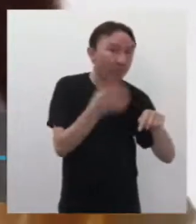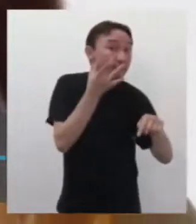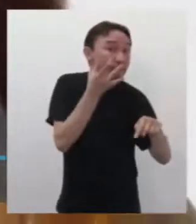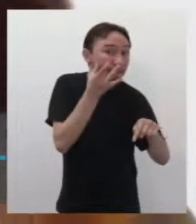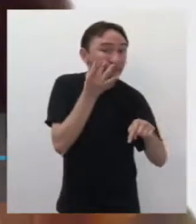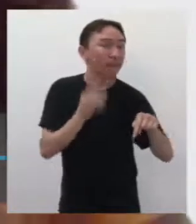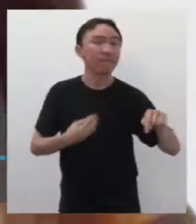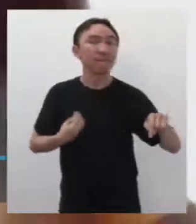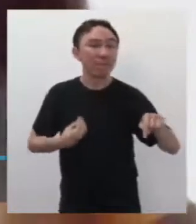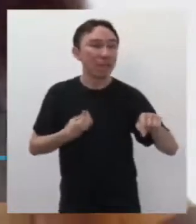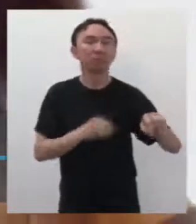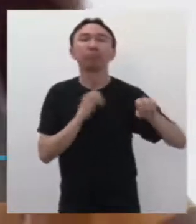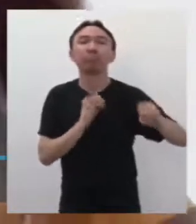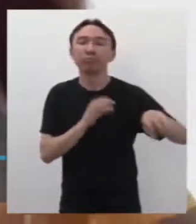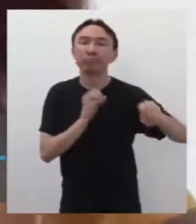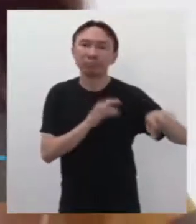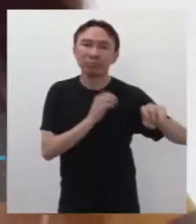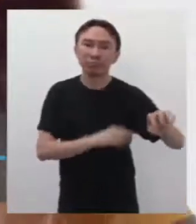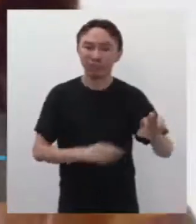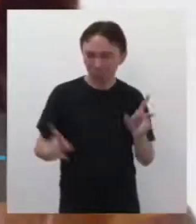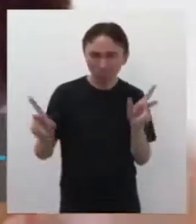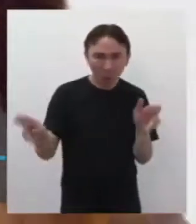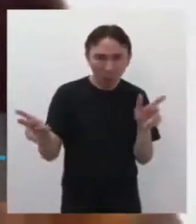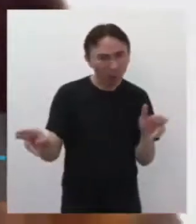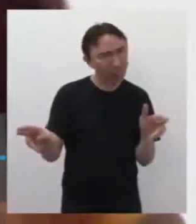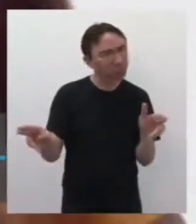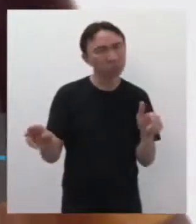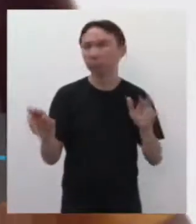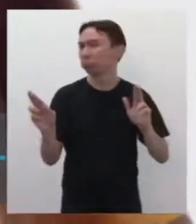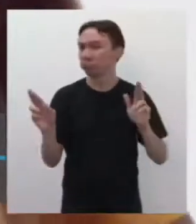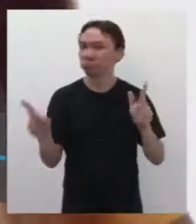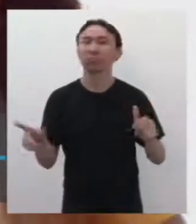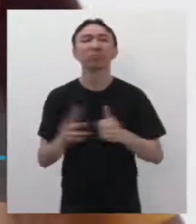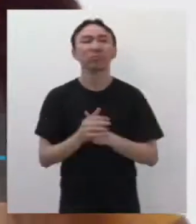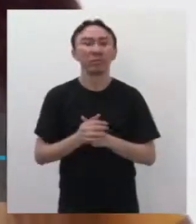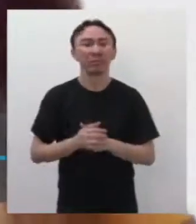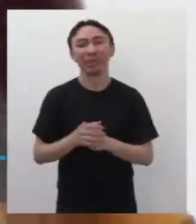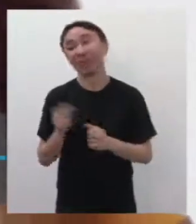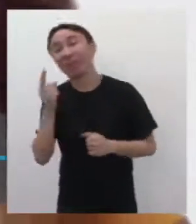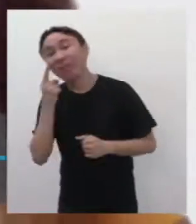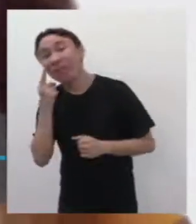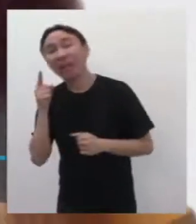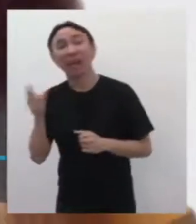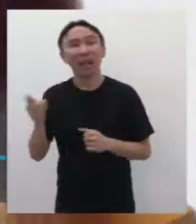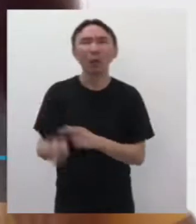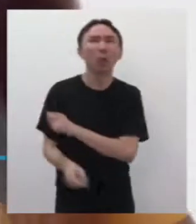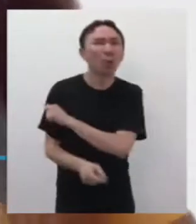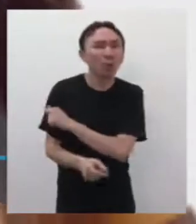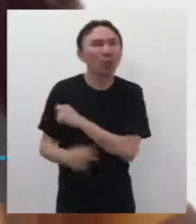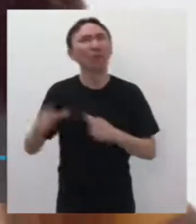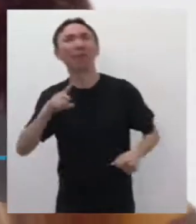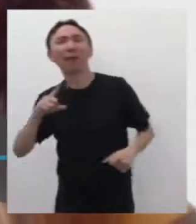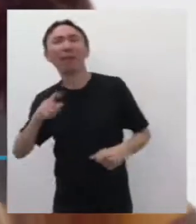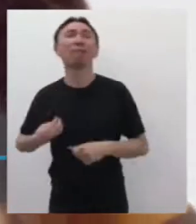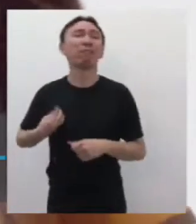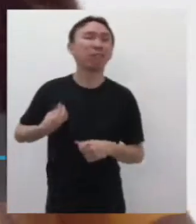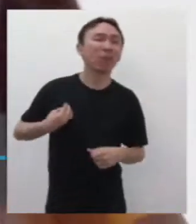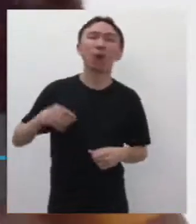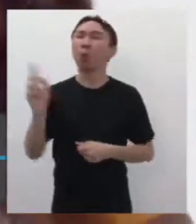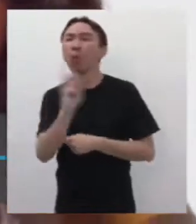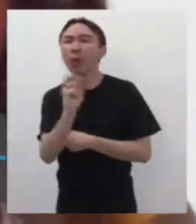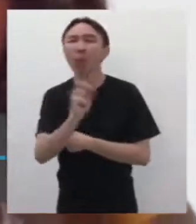O aluno não pode participar tanto, você nem sabe se o aluno está de fato ali, você tem diversos